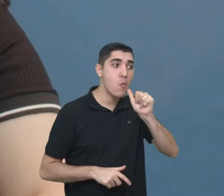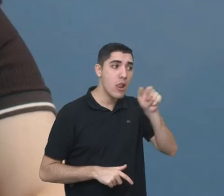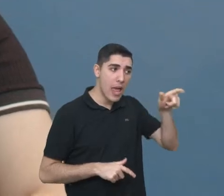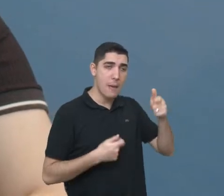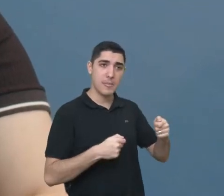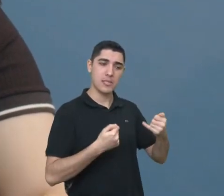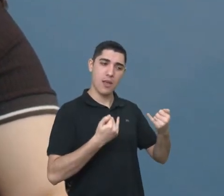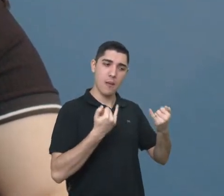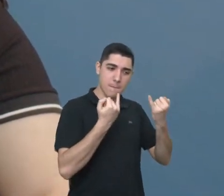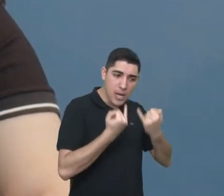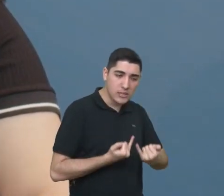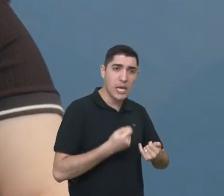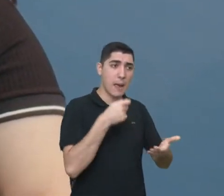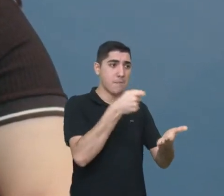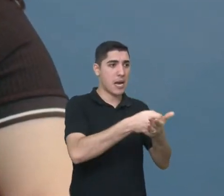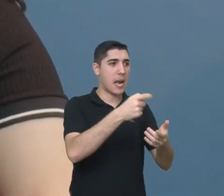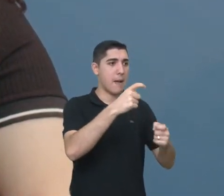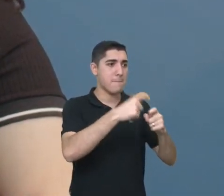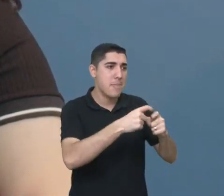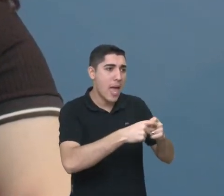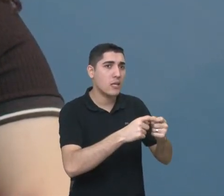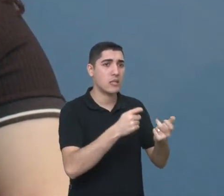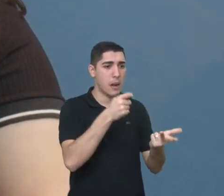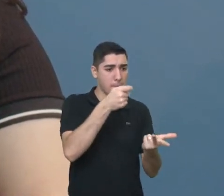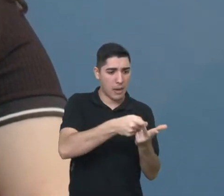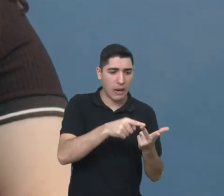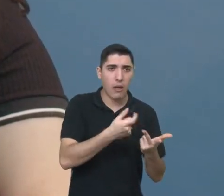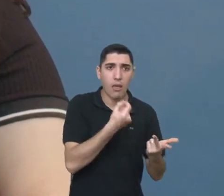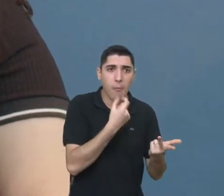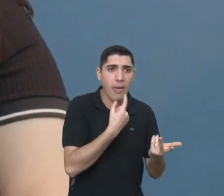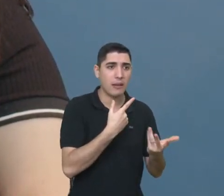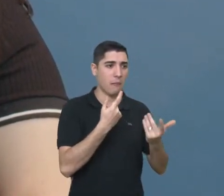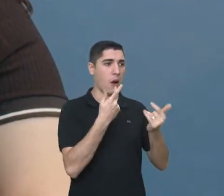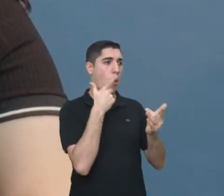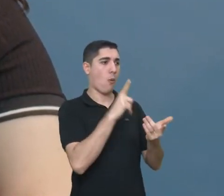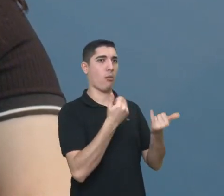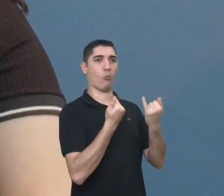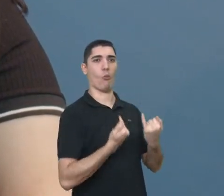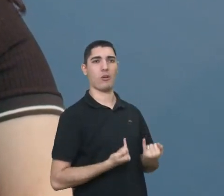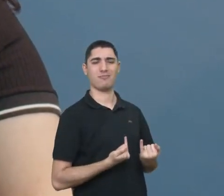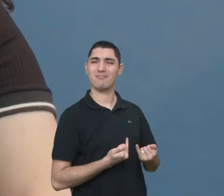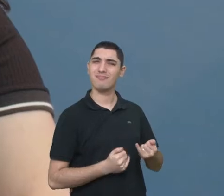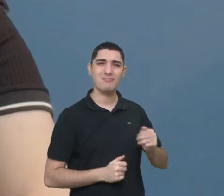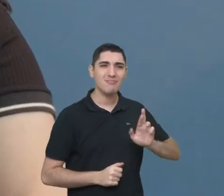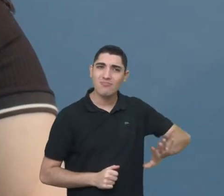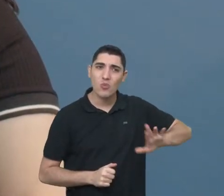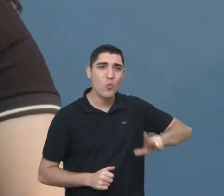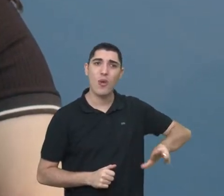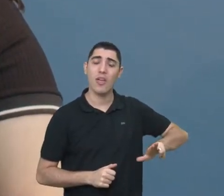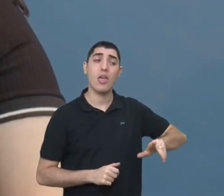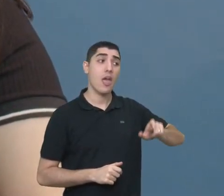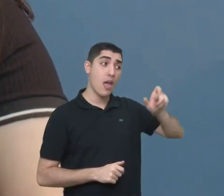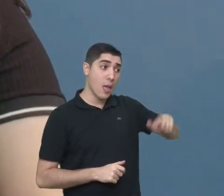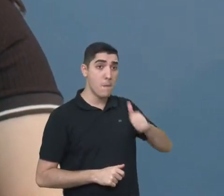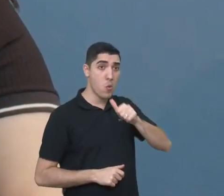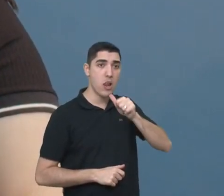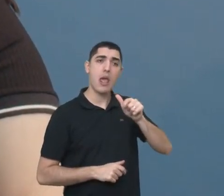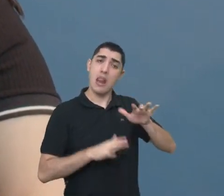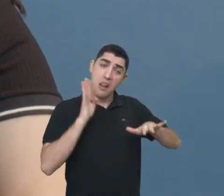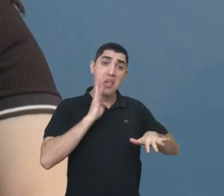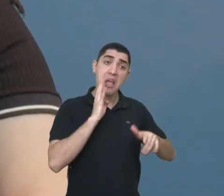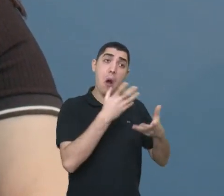emagrecer e tenha que pagar um médico e pagar um monte de remédio para poder perder peso. É interessante que a mulher queira